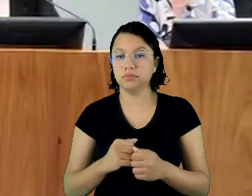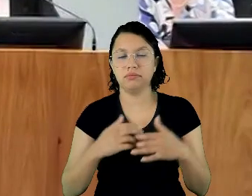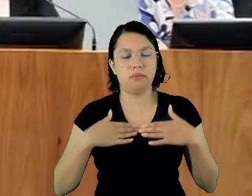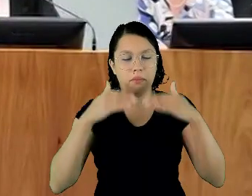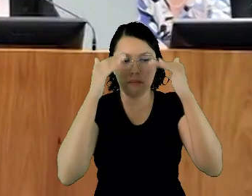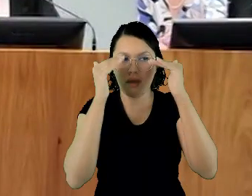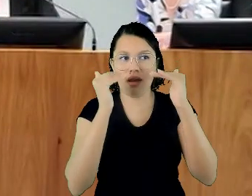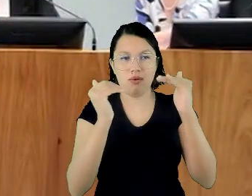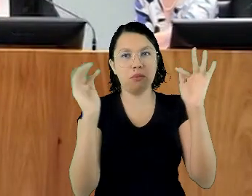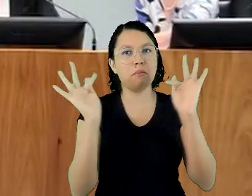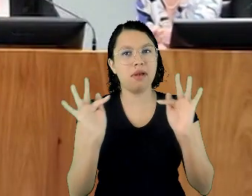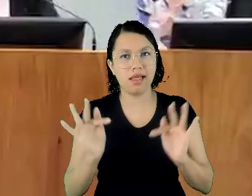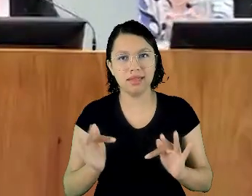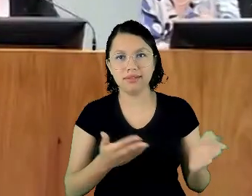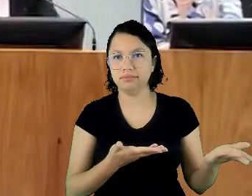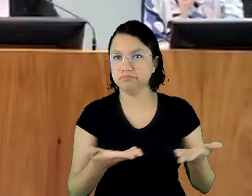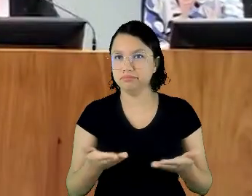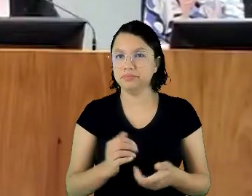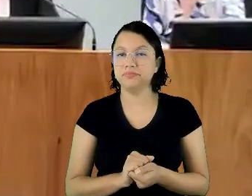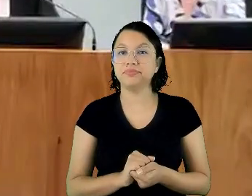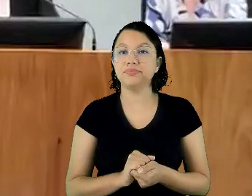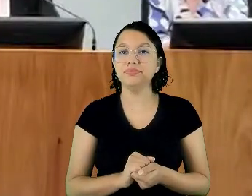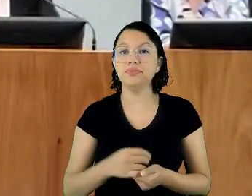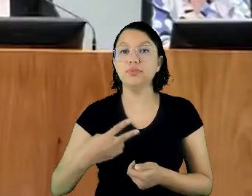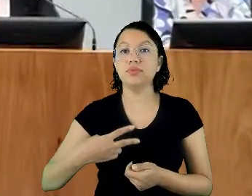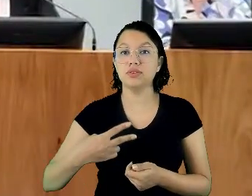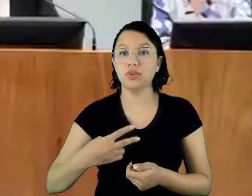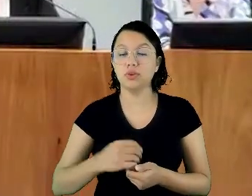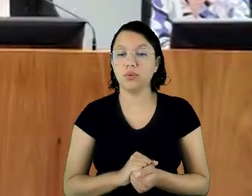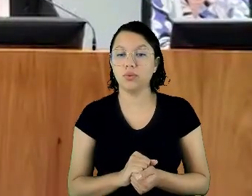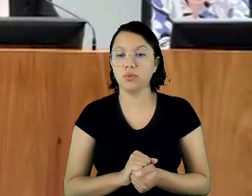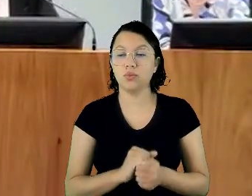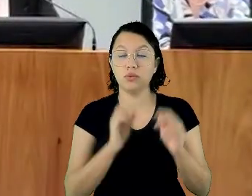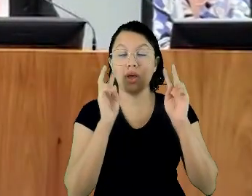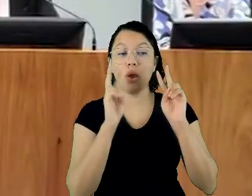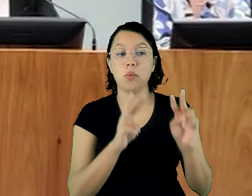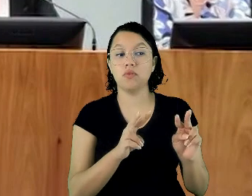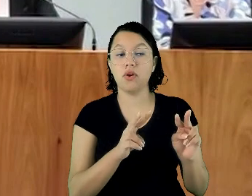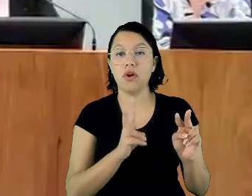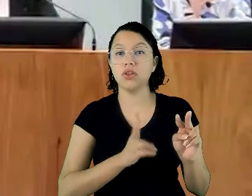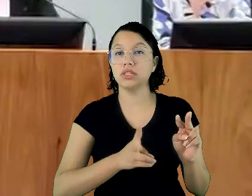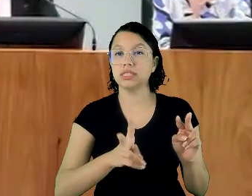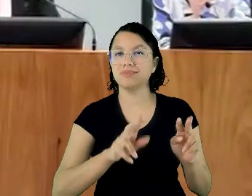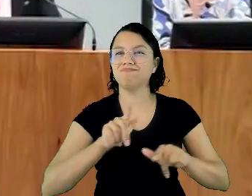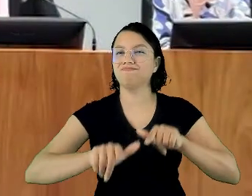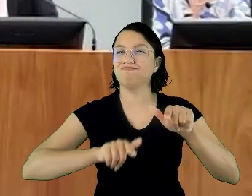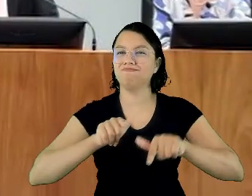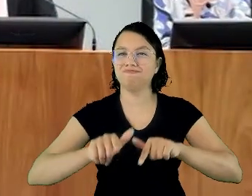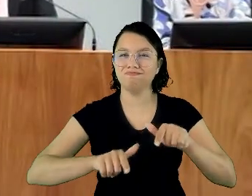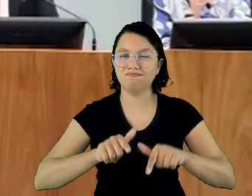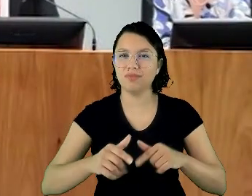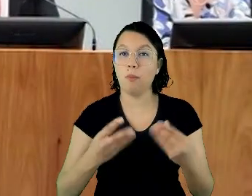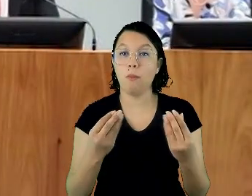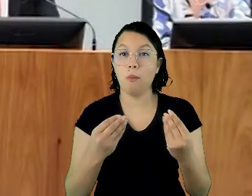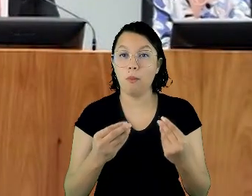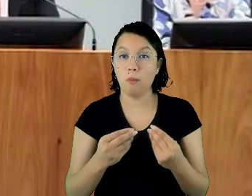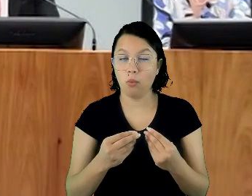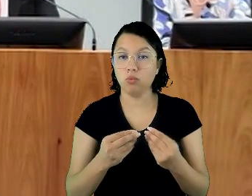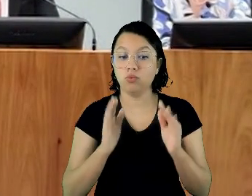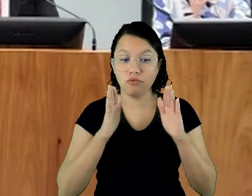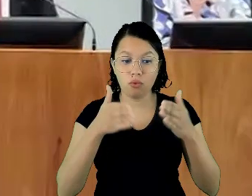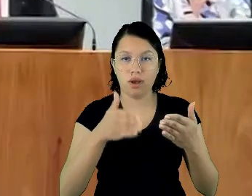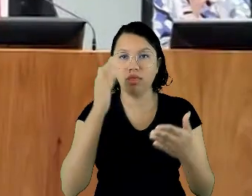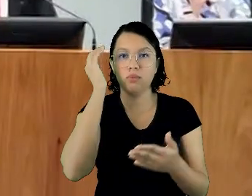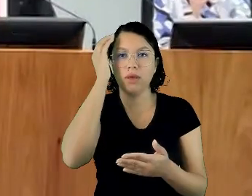alegria. Em segundo lugar, eu vejo sempre batalhando muito pelo Mato Grosso do Sul, que